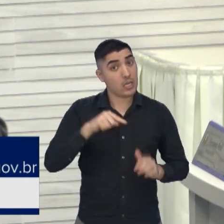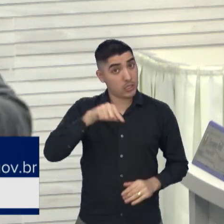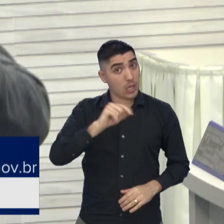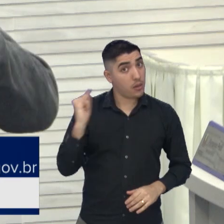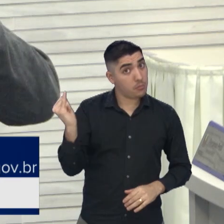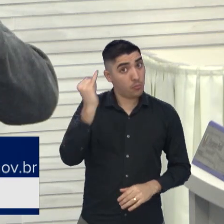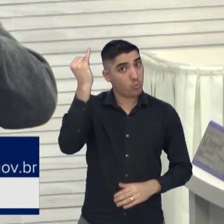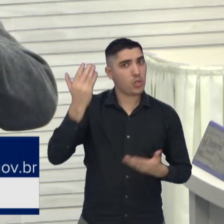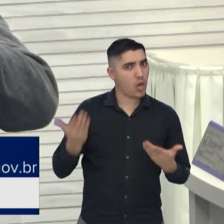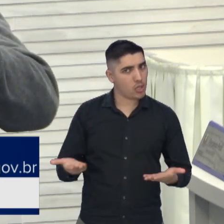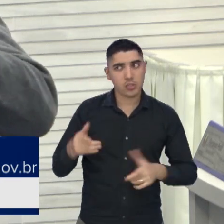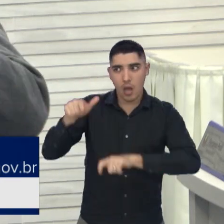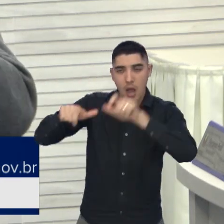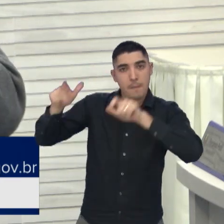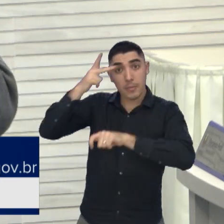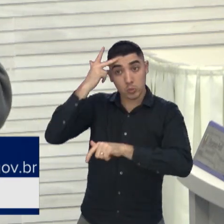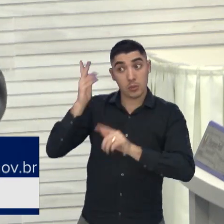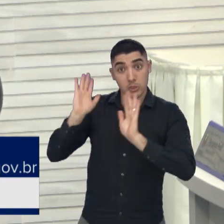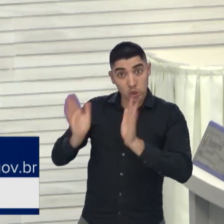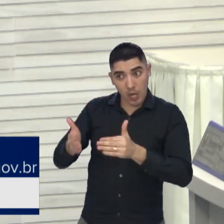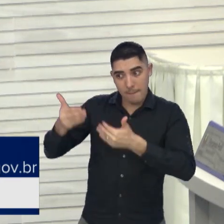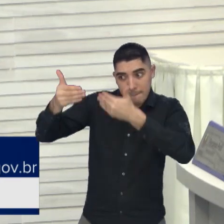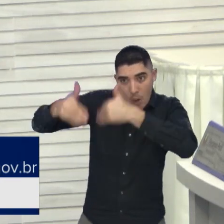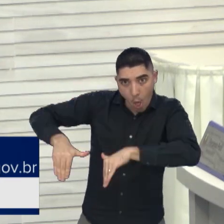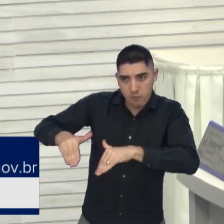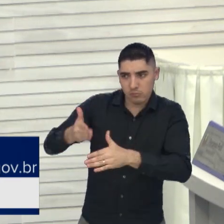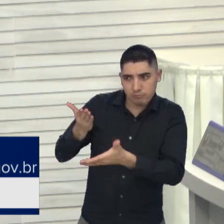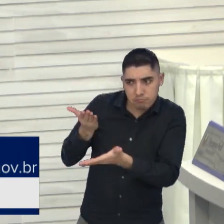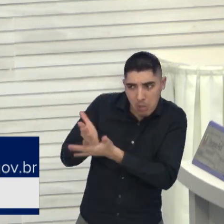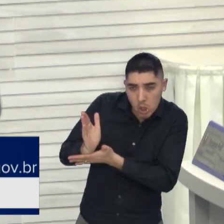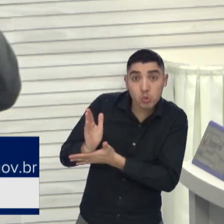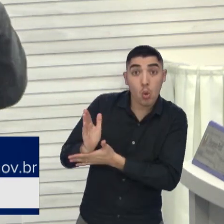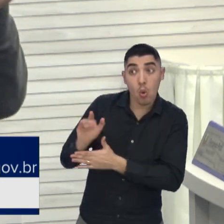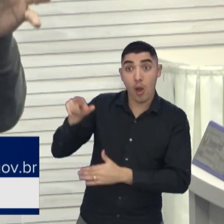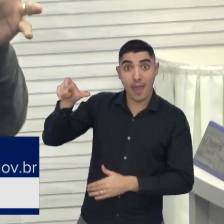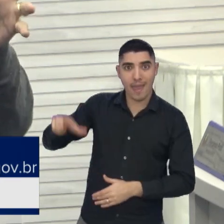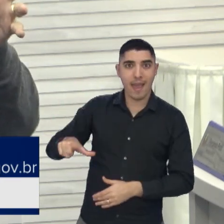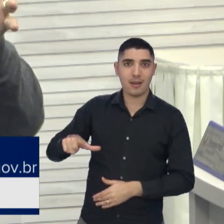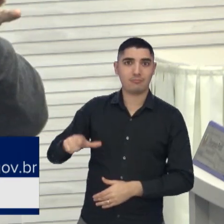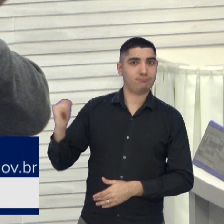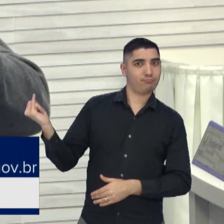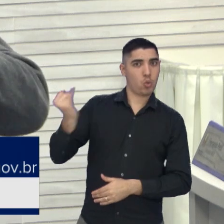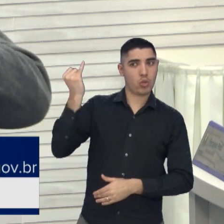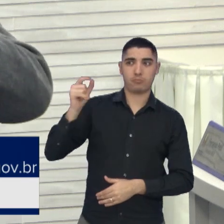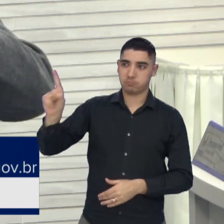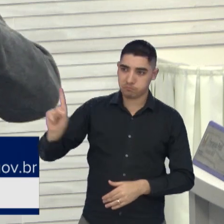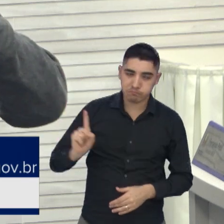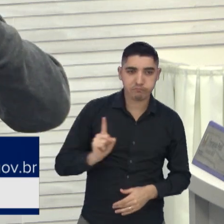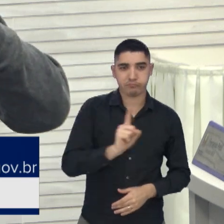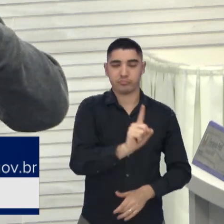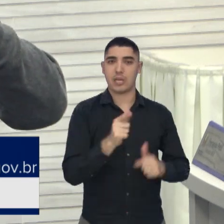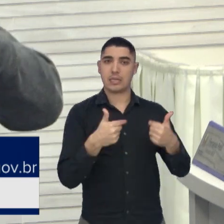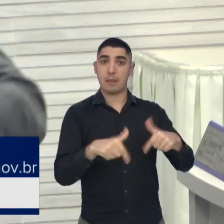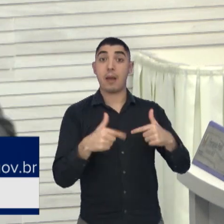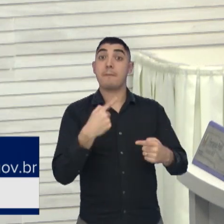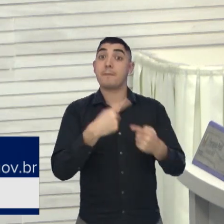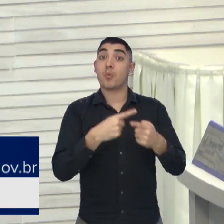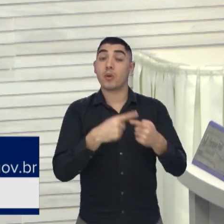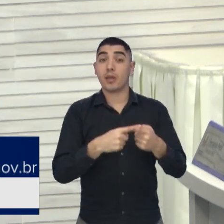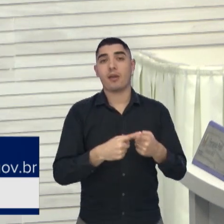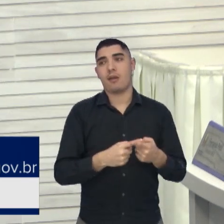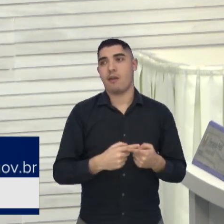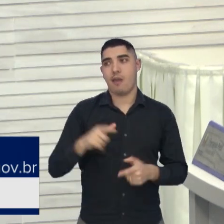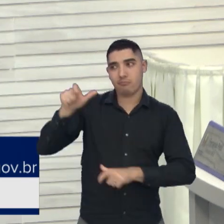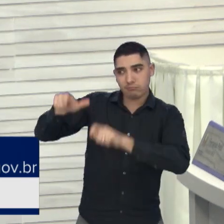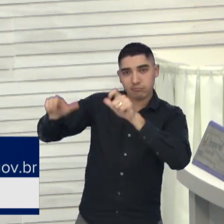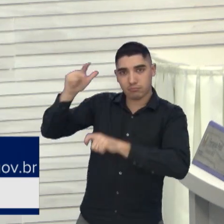trabalhado por pessoas concursadas, O interesse técnico é a máquina da prefeitura, A parte financeira de uma prefeitura e de